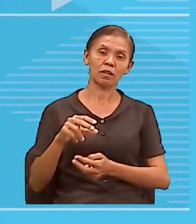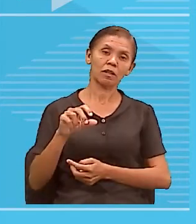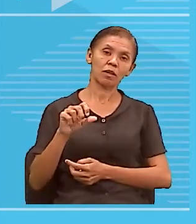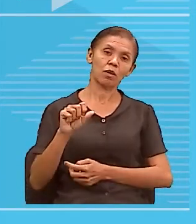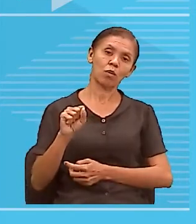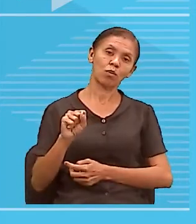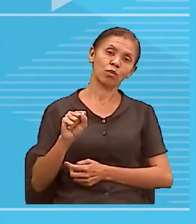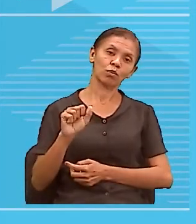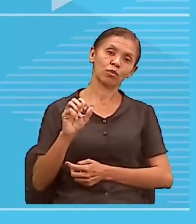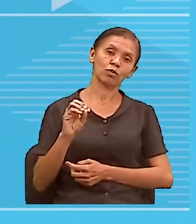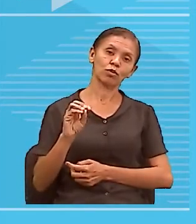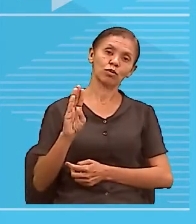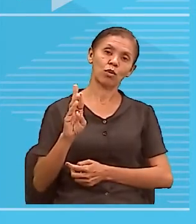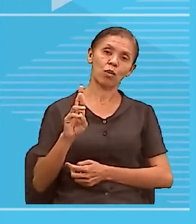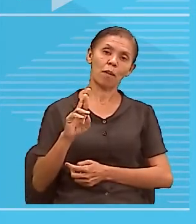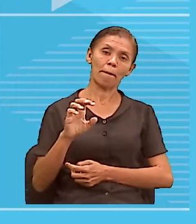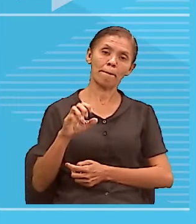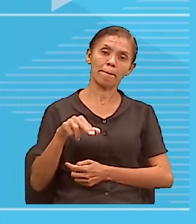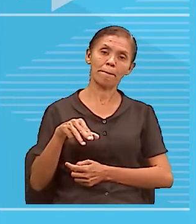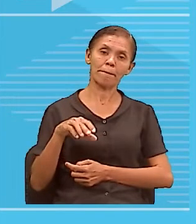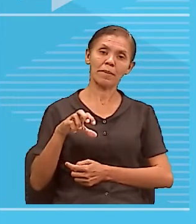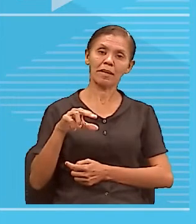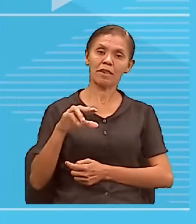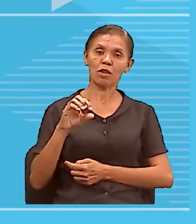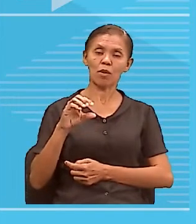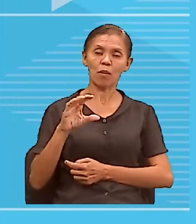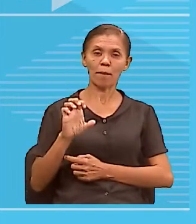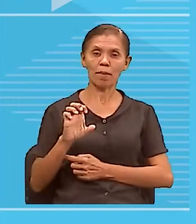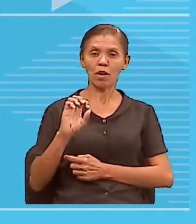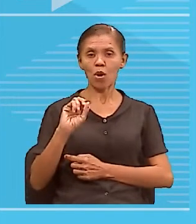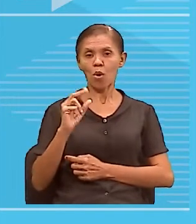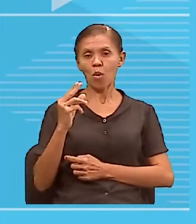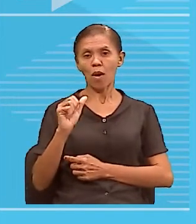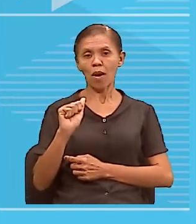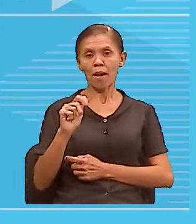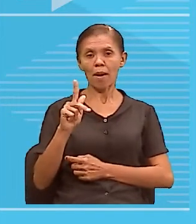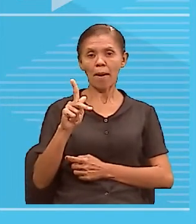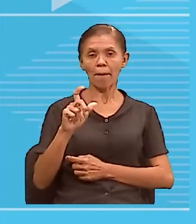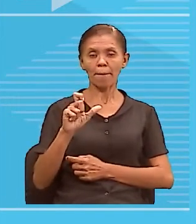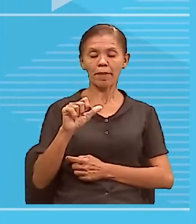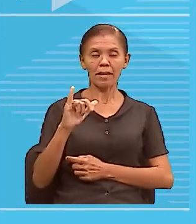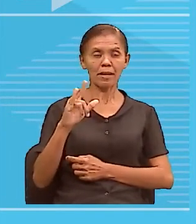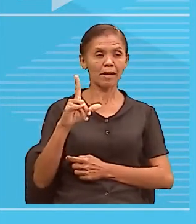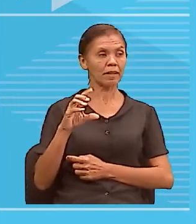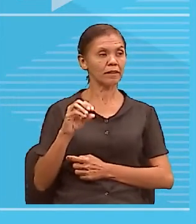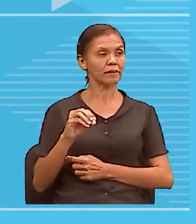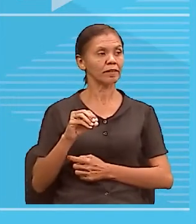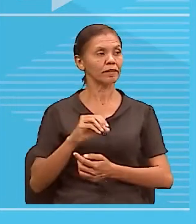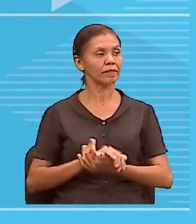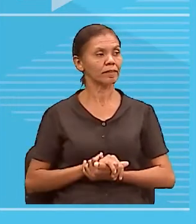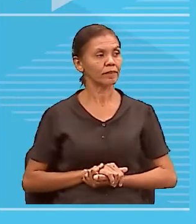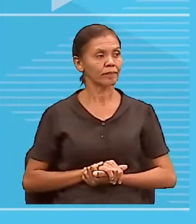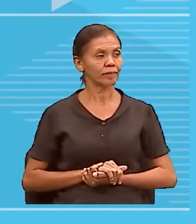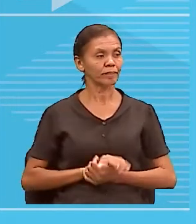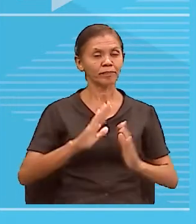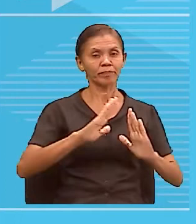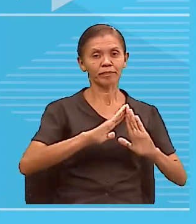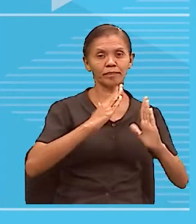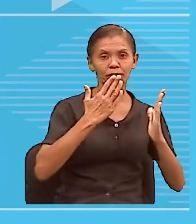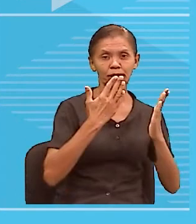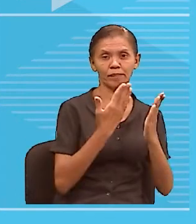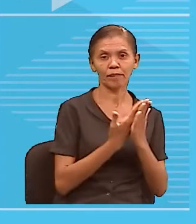em espanhol quando você não tem intimidade com a pessoa você trata ela pelo sobrenome inclusive na escola escola